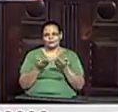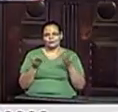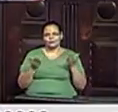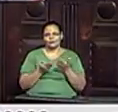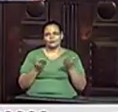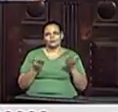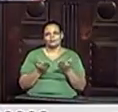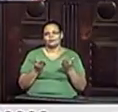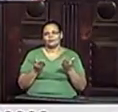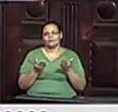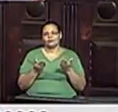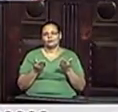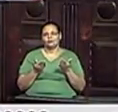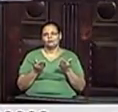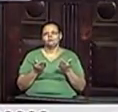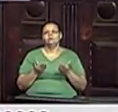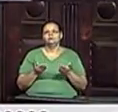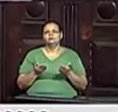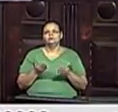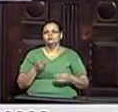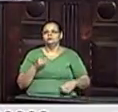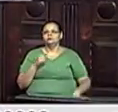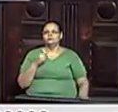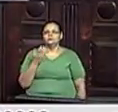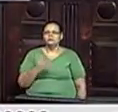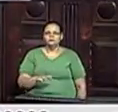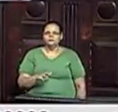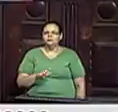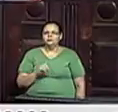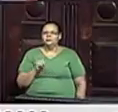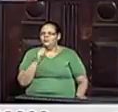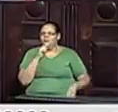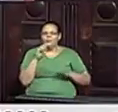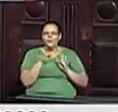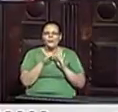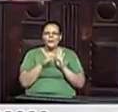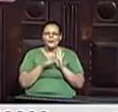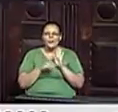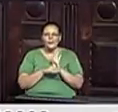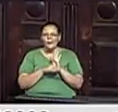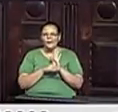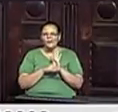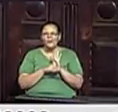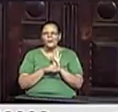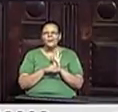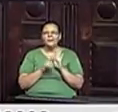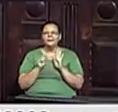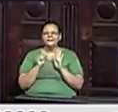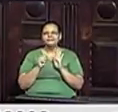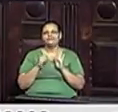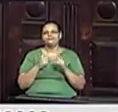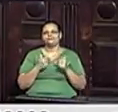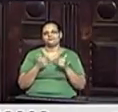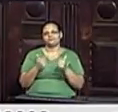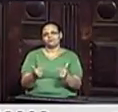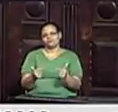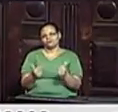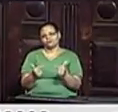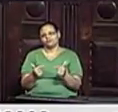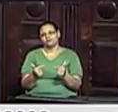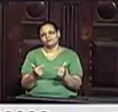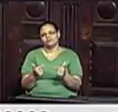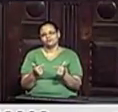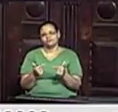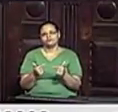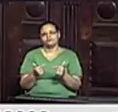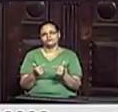um engodo. Não se quer lista fechada para avançar. Quer ser